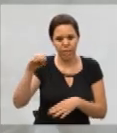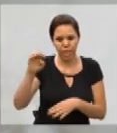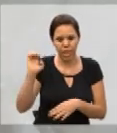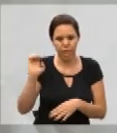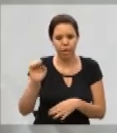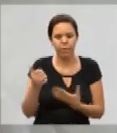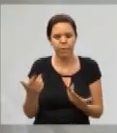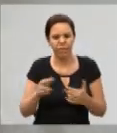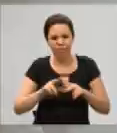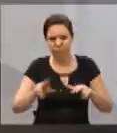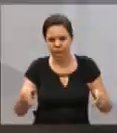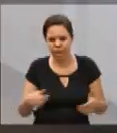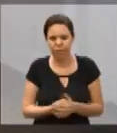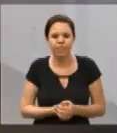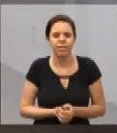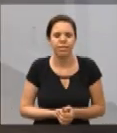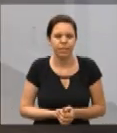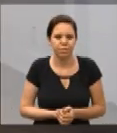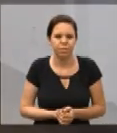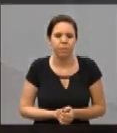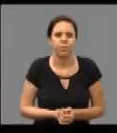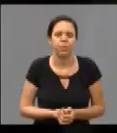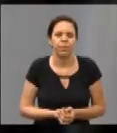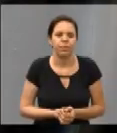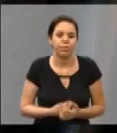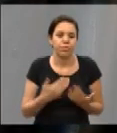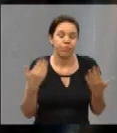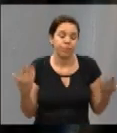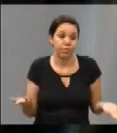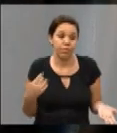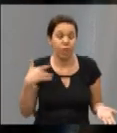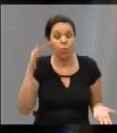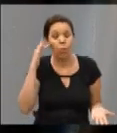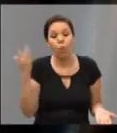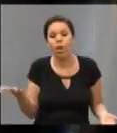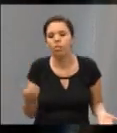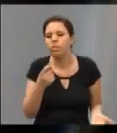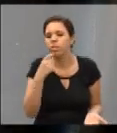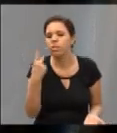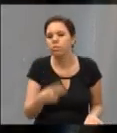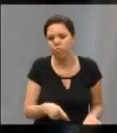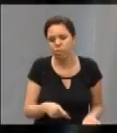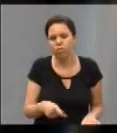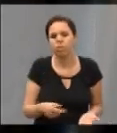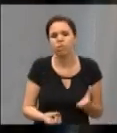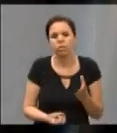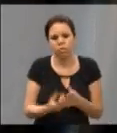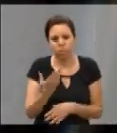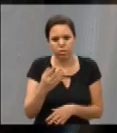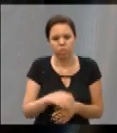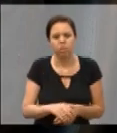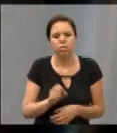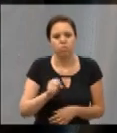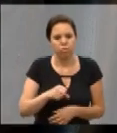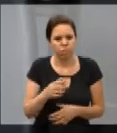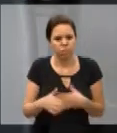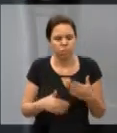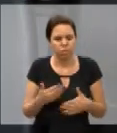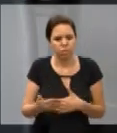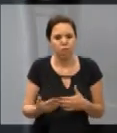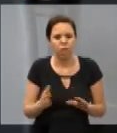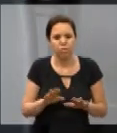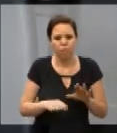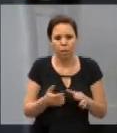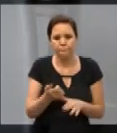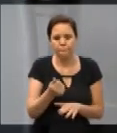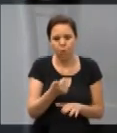no meio ali. Então, assim, eu acho assim que Campinas está se produzindo, assim, ainda isoladamente,